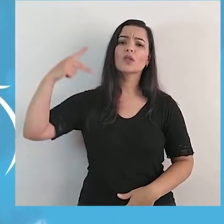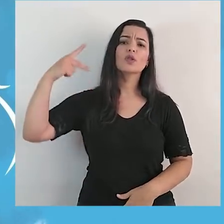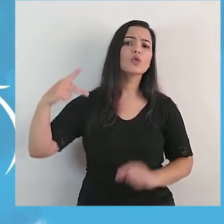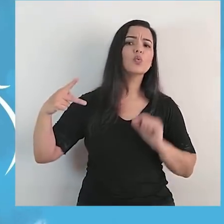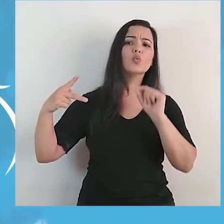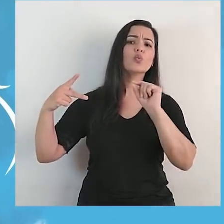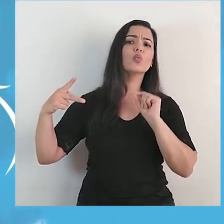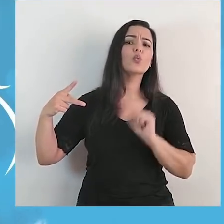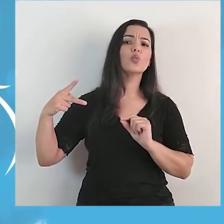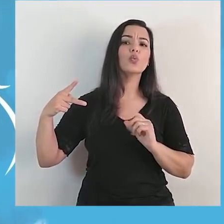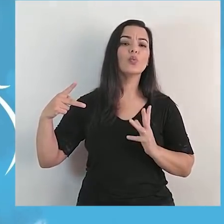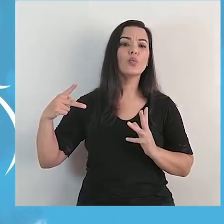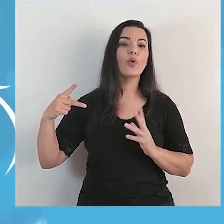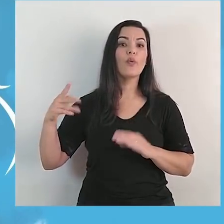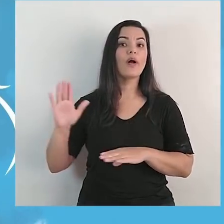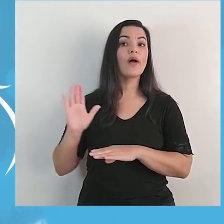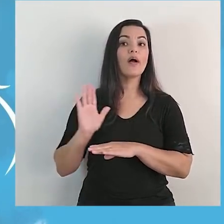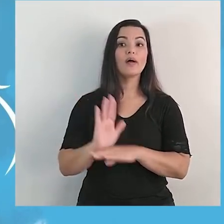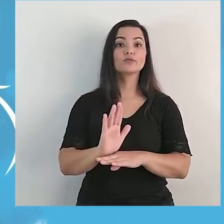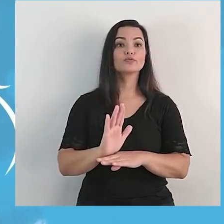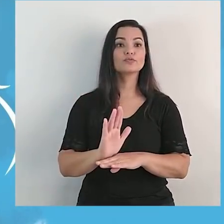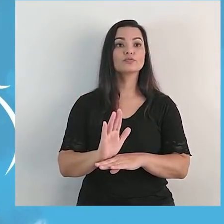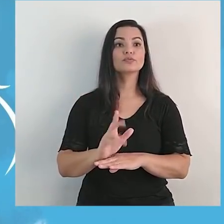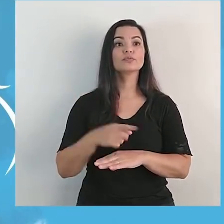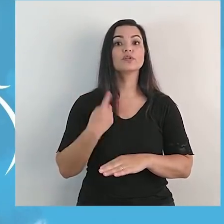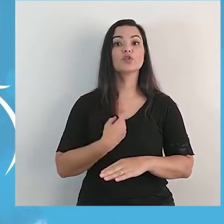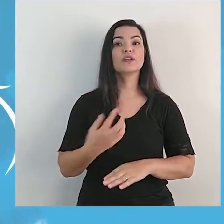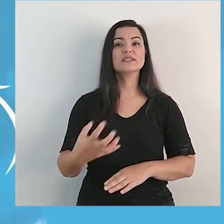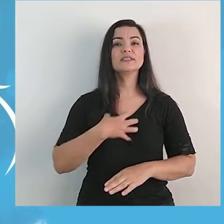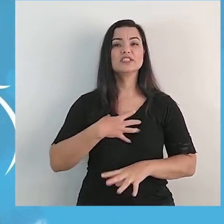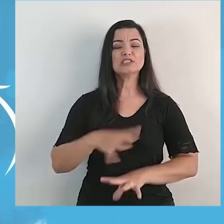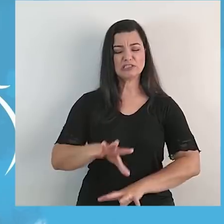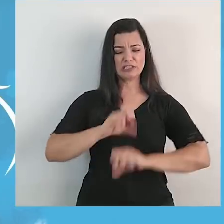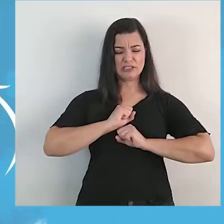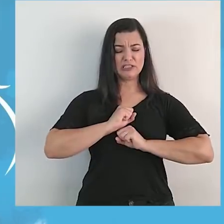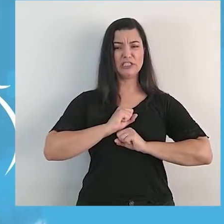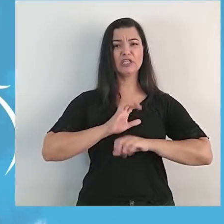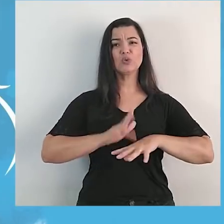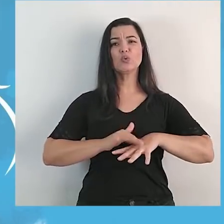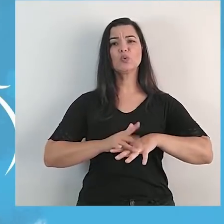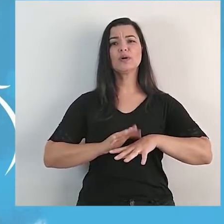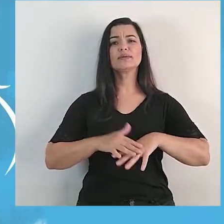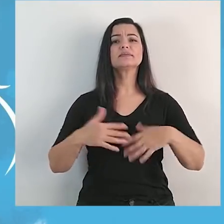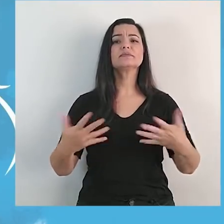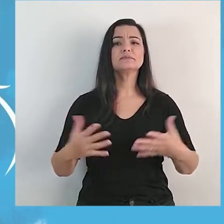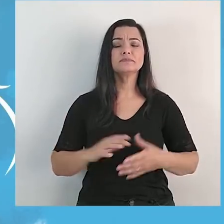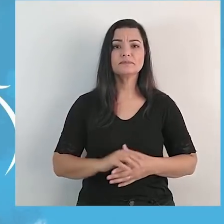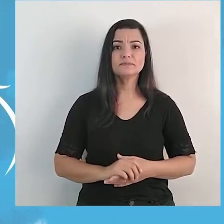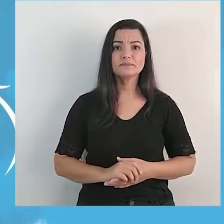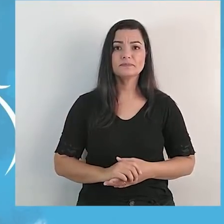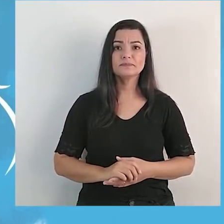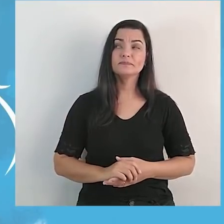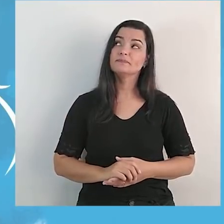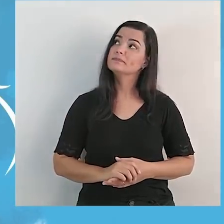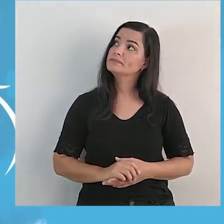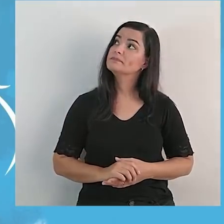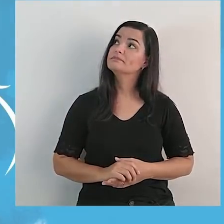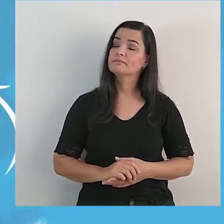Qual dessas situações contribui mais para nos contaminarmos? Ai, meu Deus, e agora, turma?